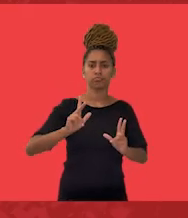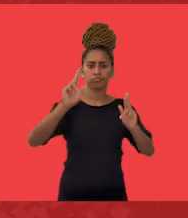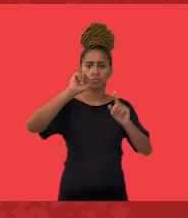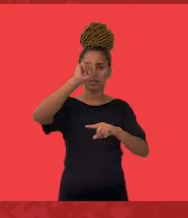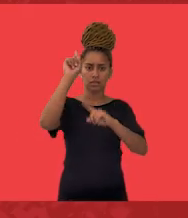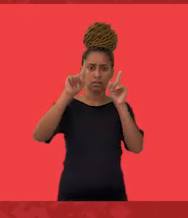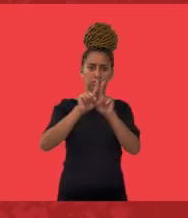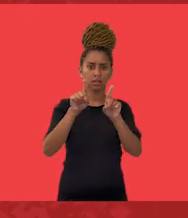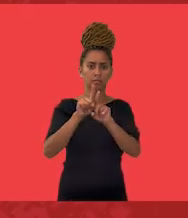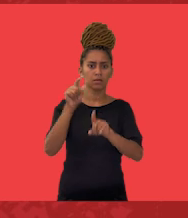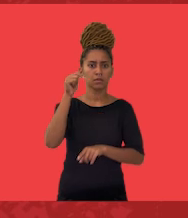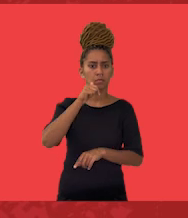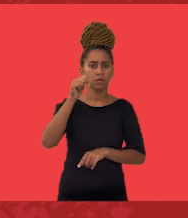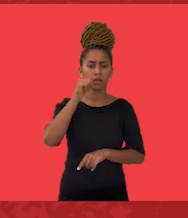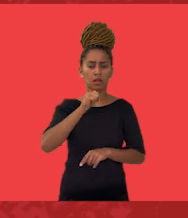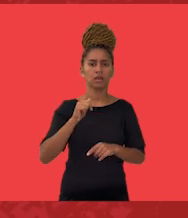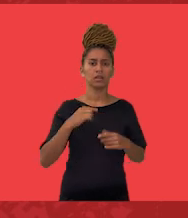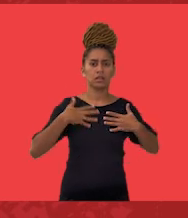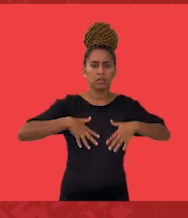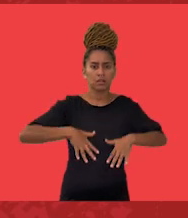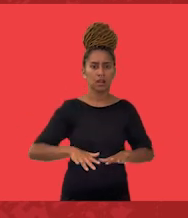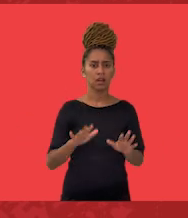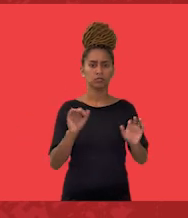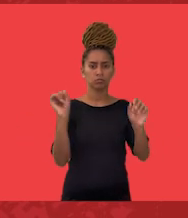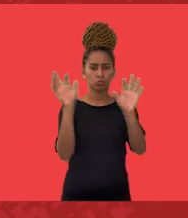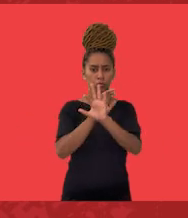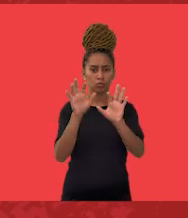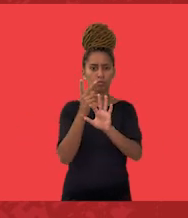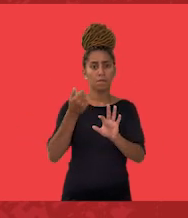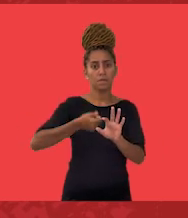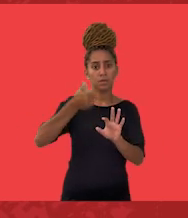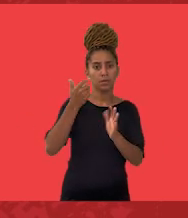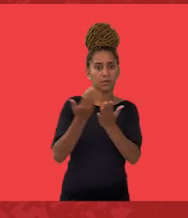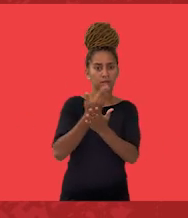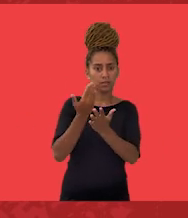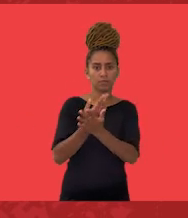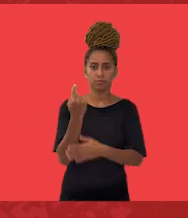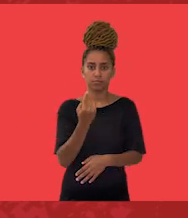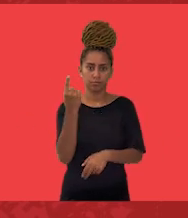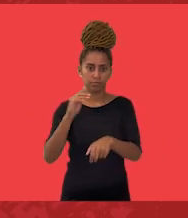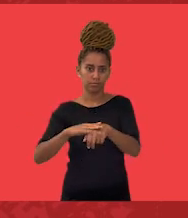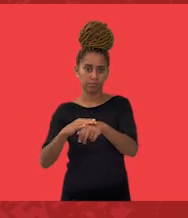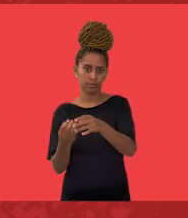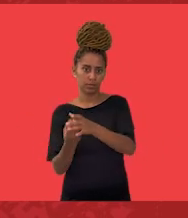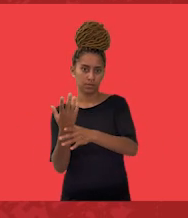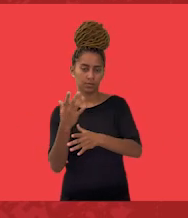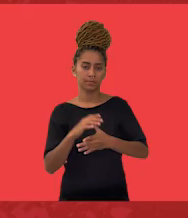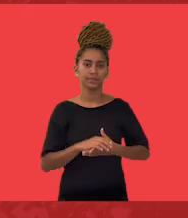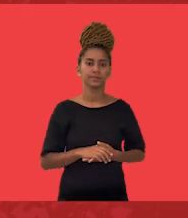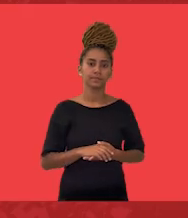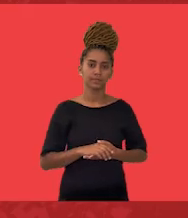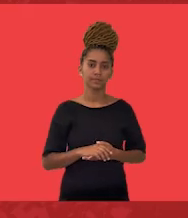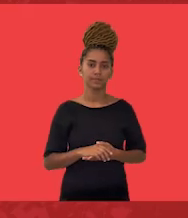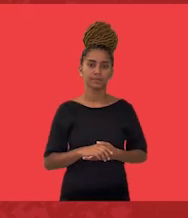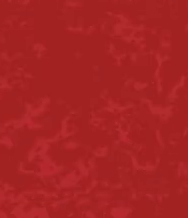ideia. Lindas casinhas dispostas nesse bairro que agora é outro, mas também